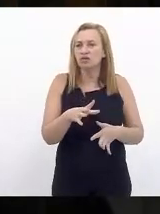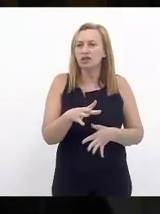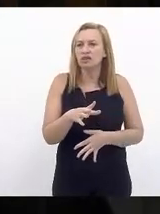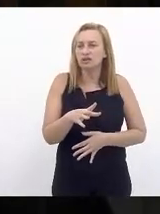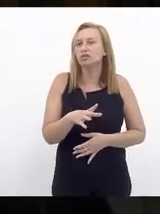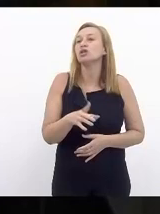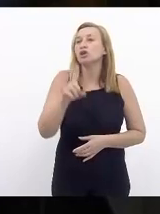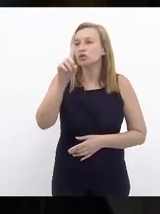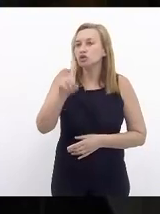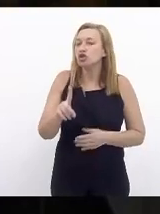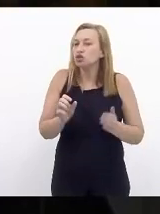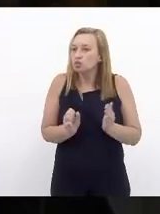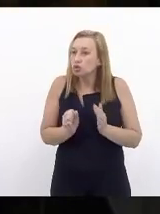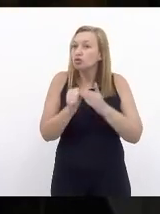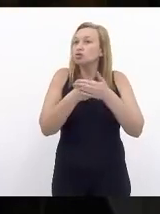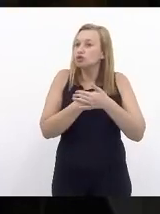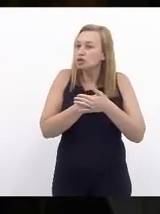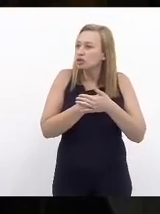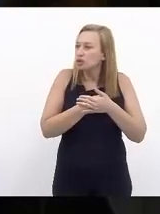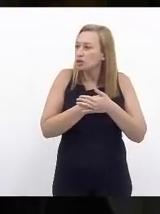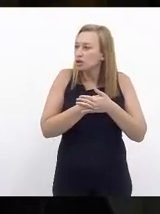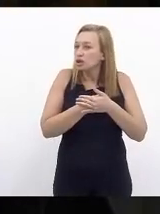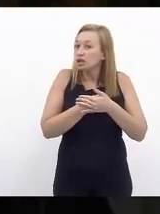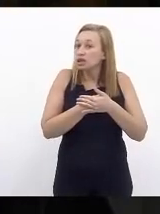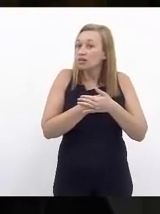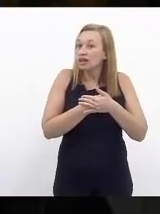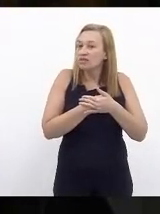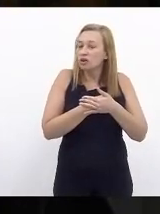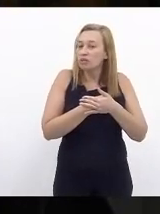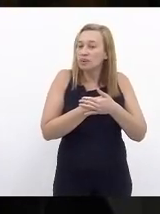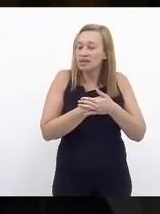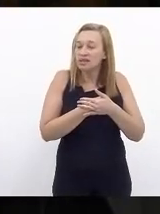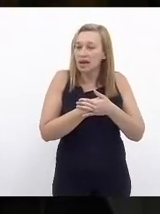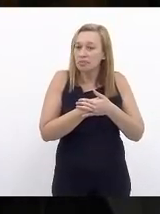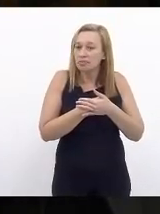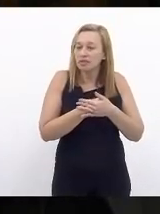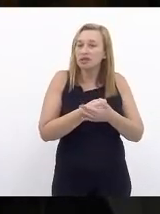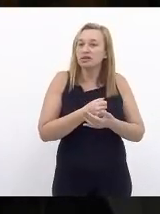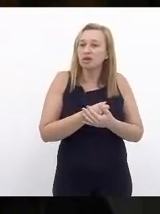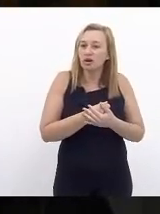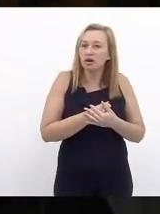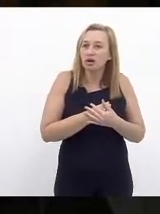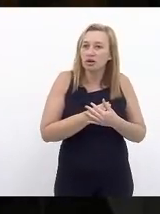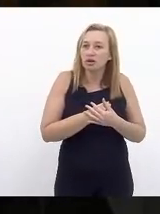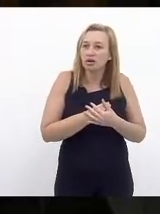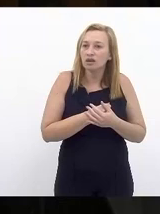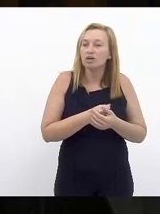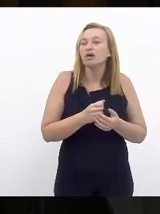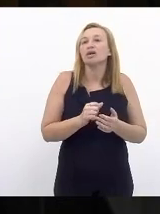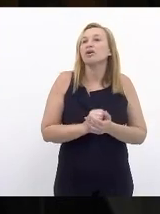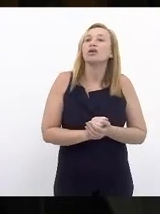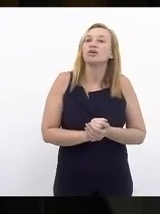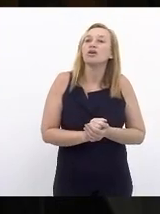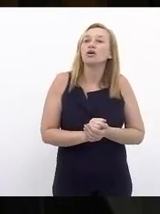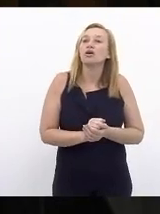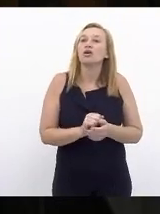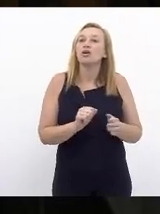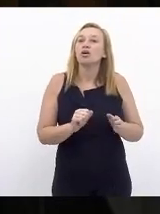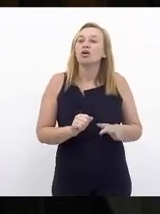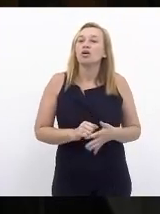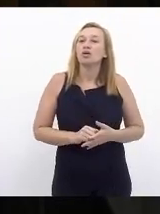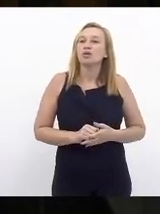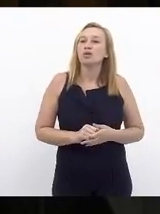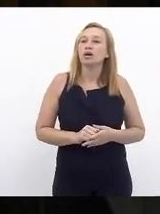diretor, escondido, não quis me receber. Voltou uma funcionária do administrativo para estar